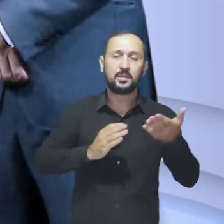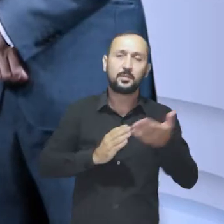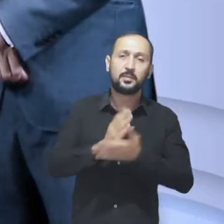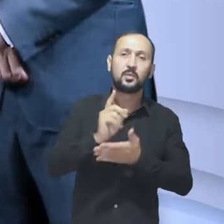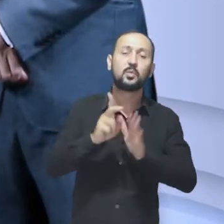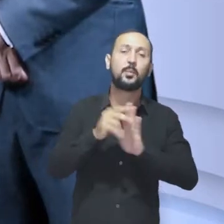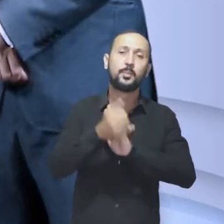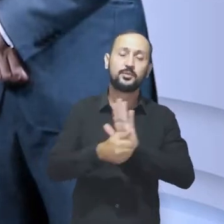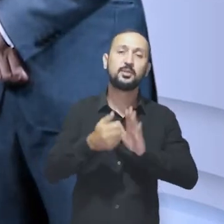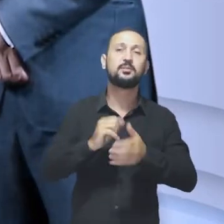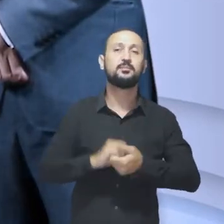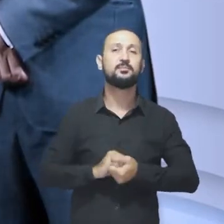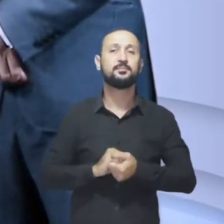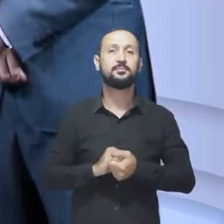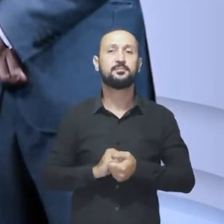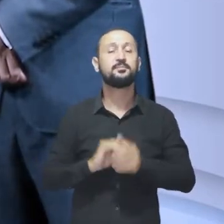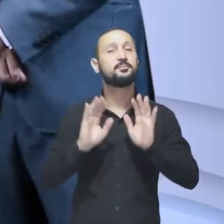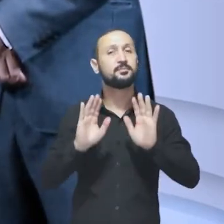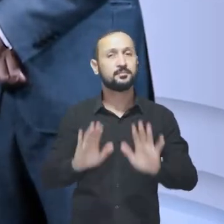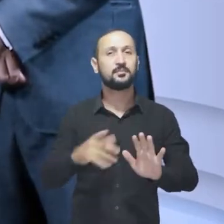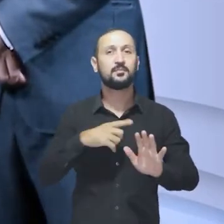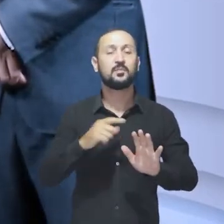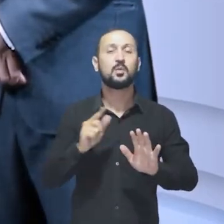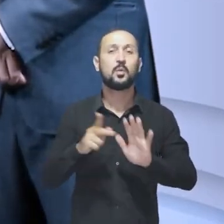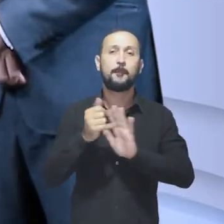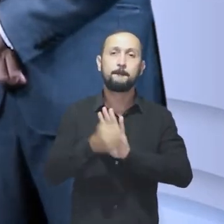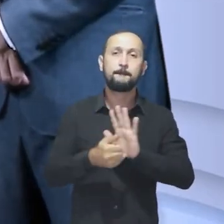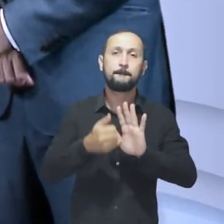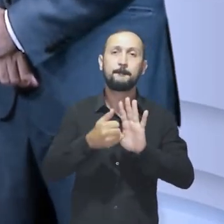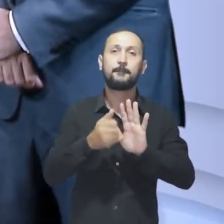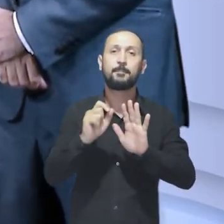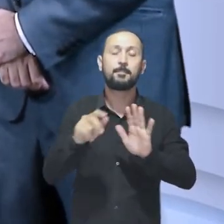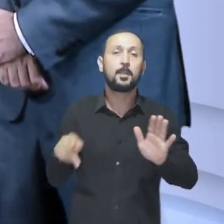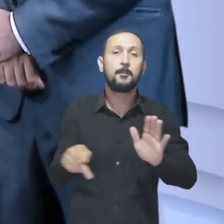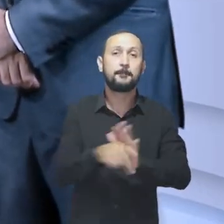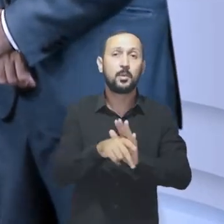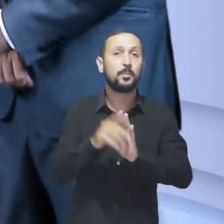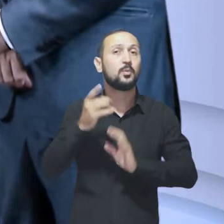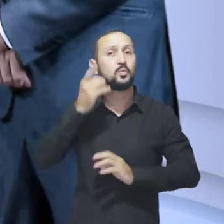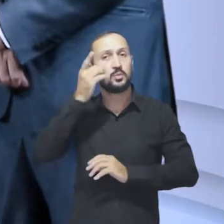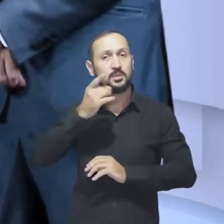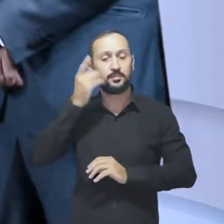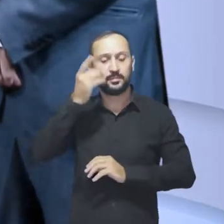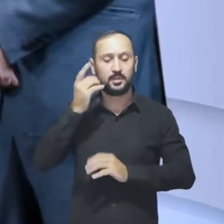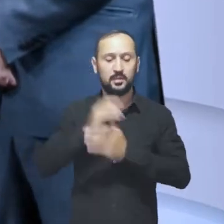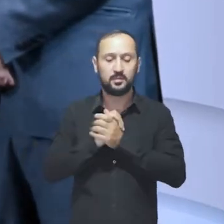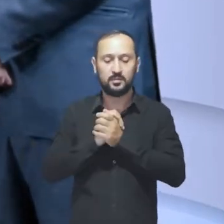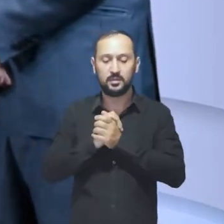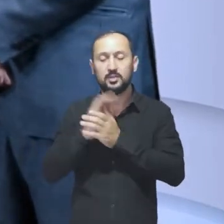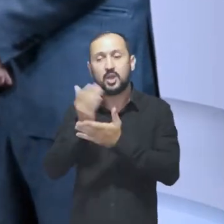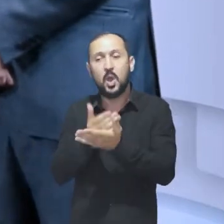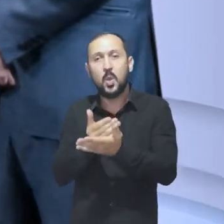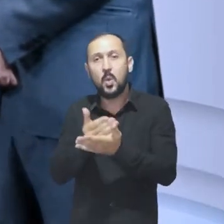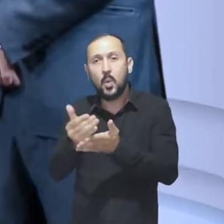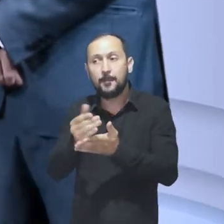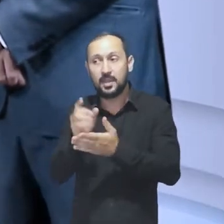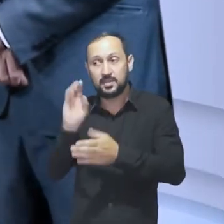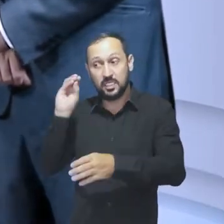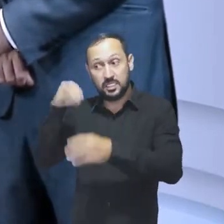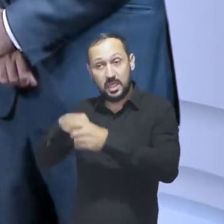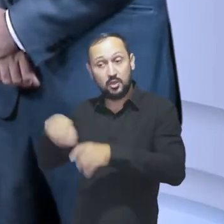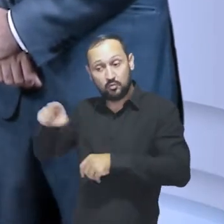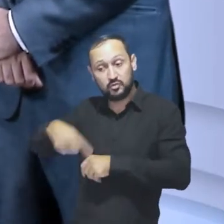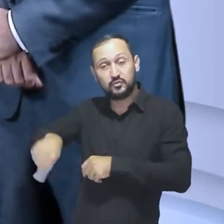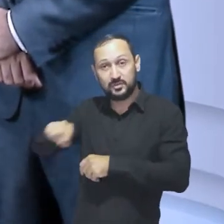com vocês, né, Luiz, para depois ser internalizado no âmbito do Executivo. E eu queria que você externasse